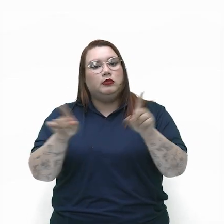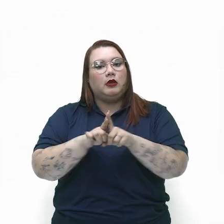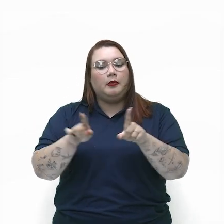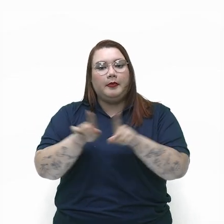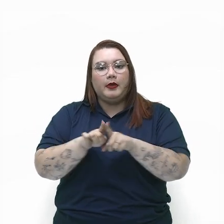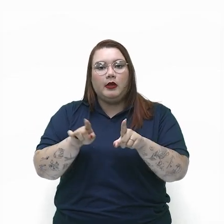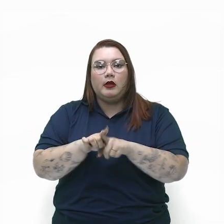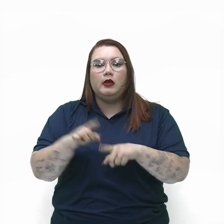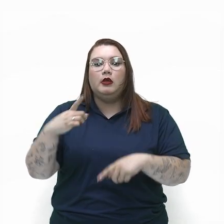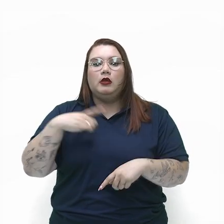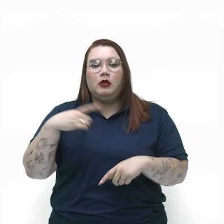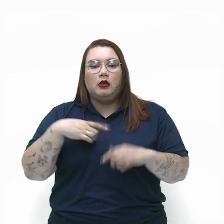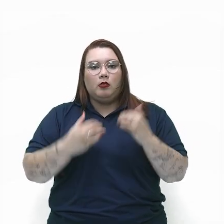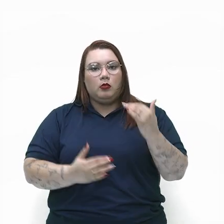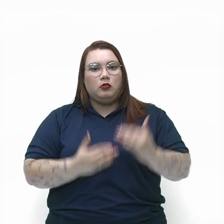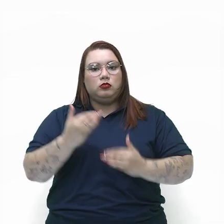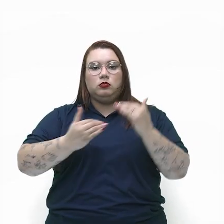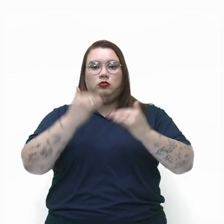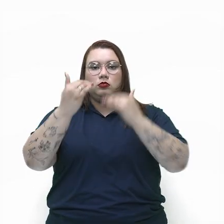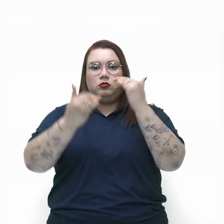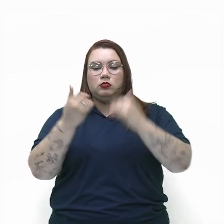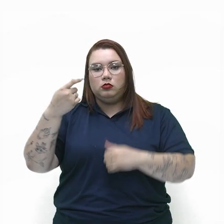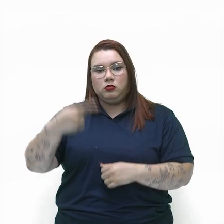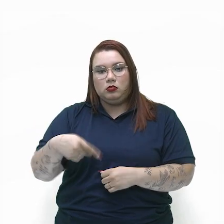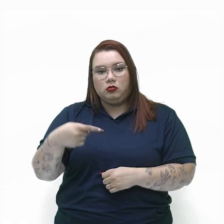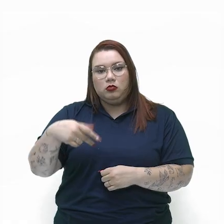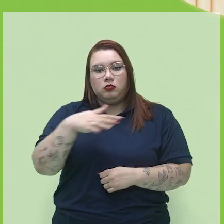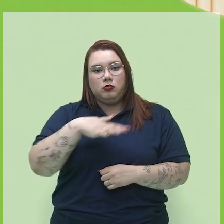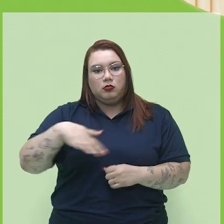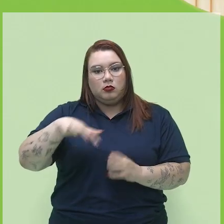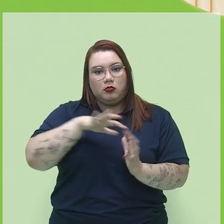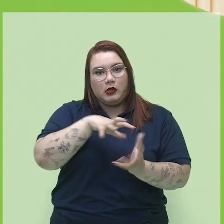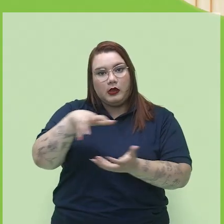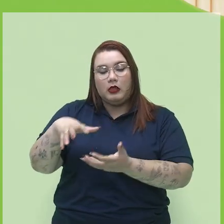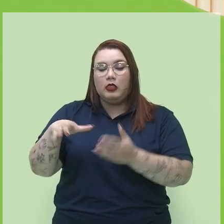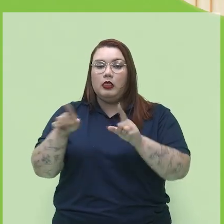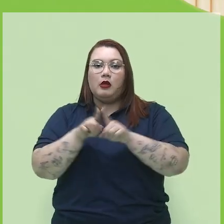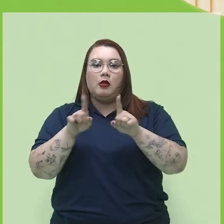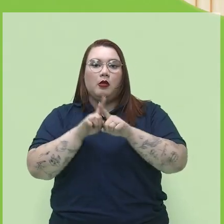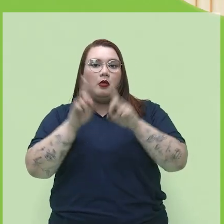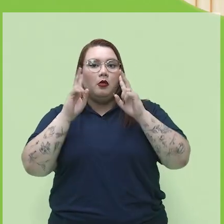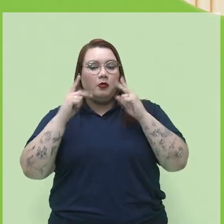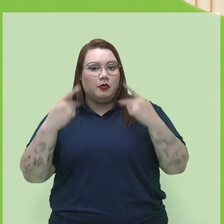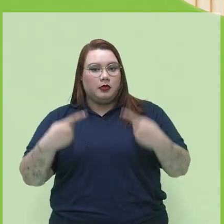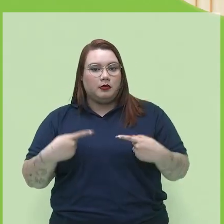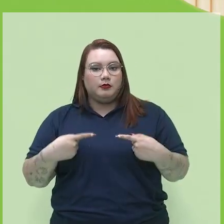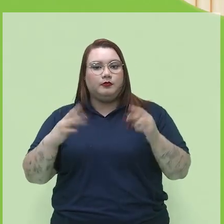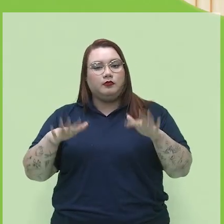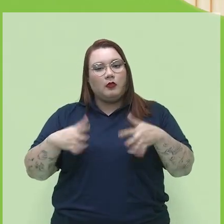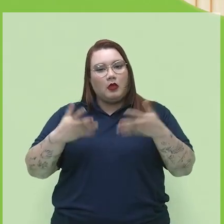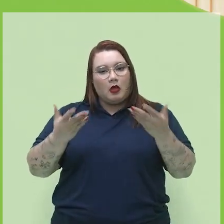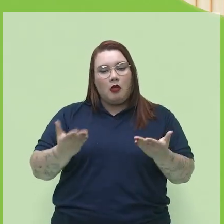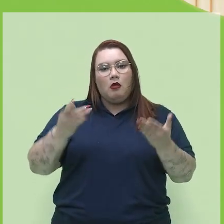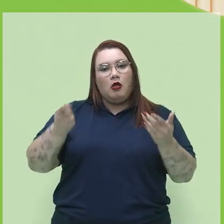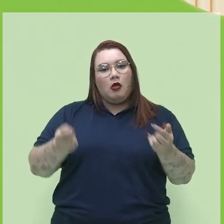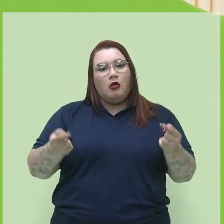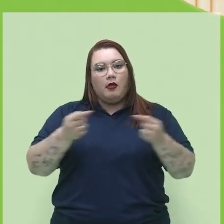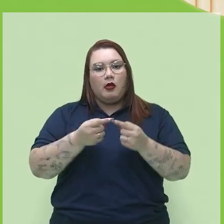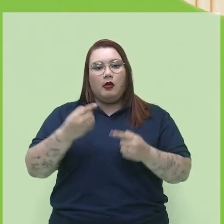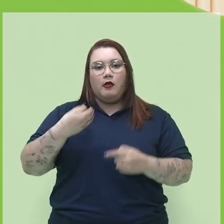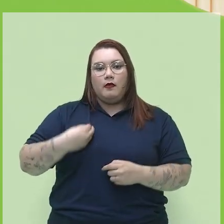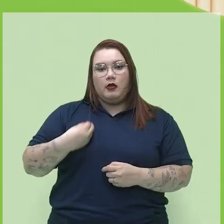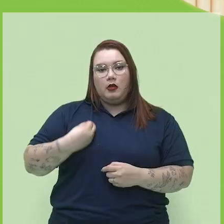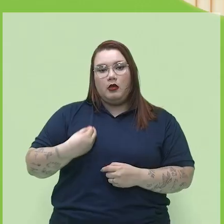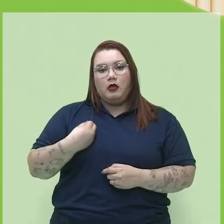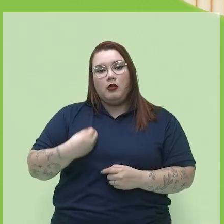seres, assim como aqueles que se desenvolveram aqui no nosso planeta, incluindo a espécie humana. Então, é mais ou menos essa condição